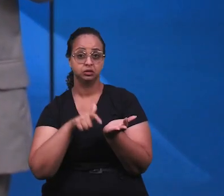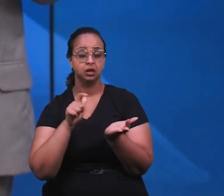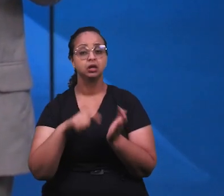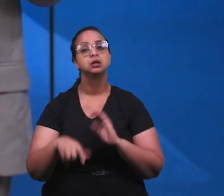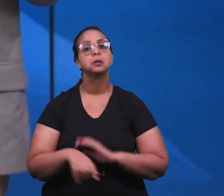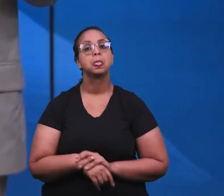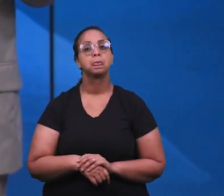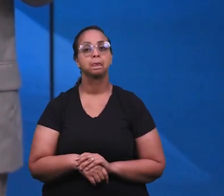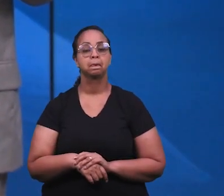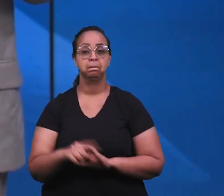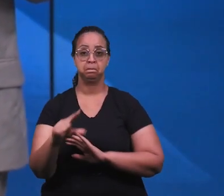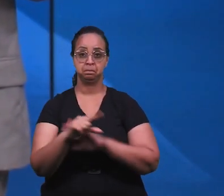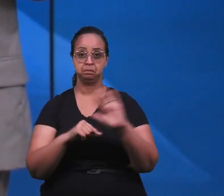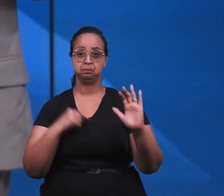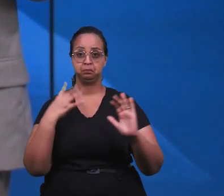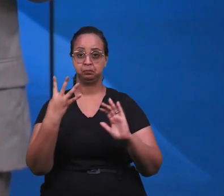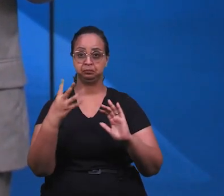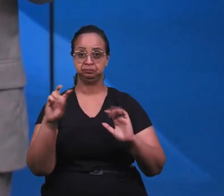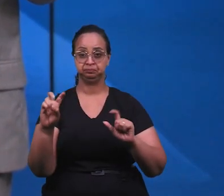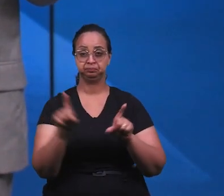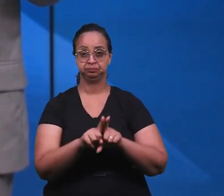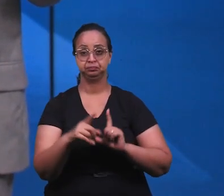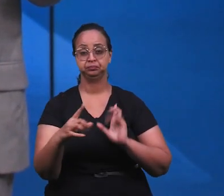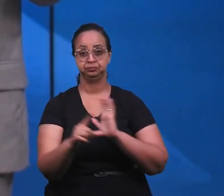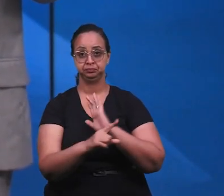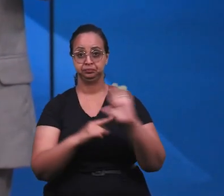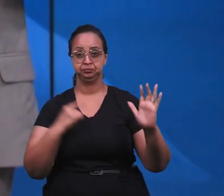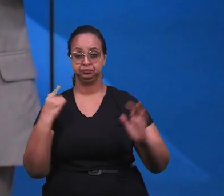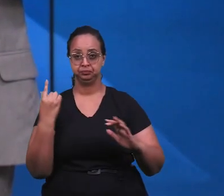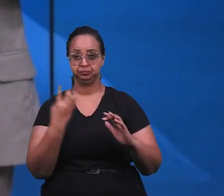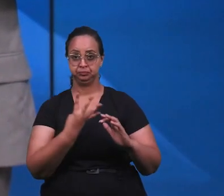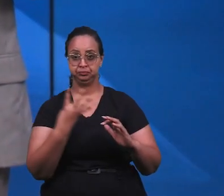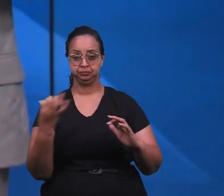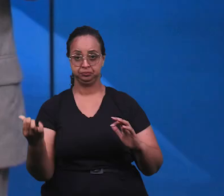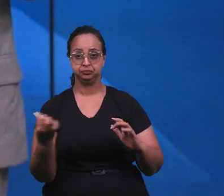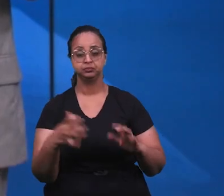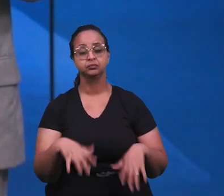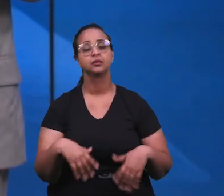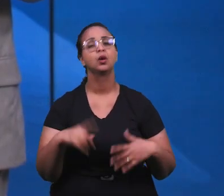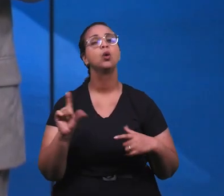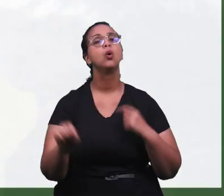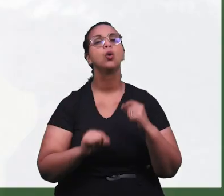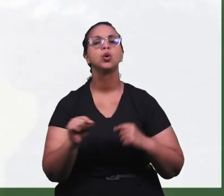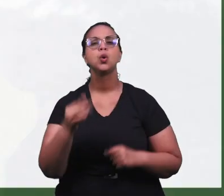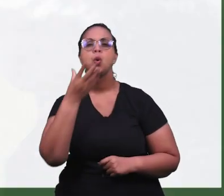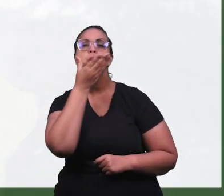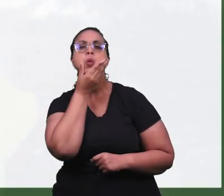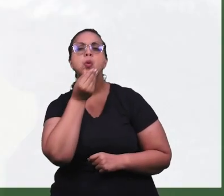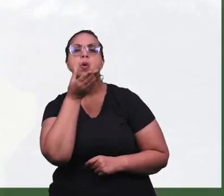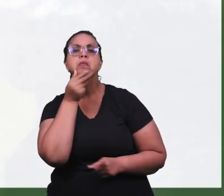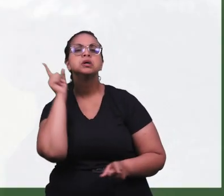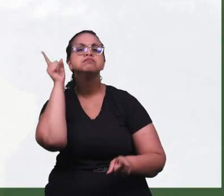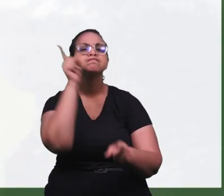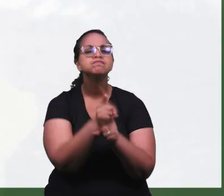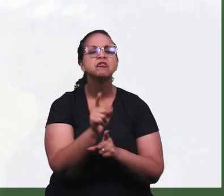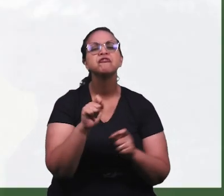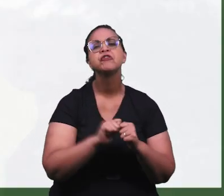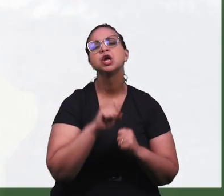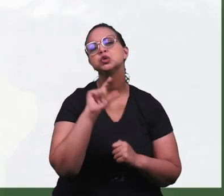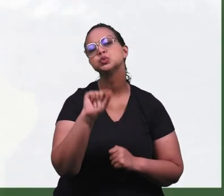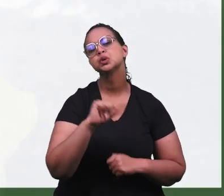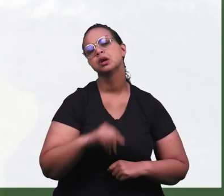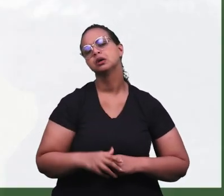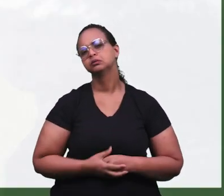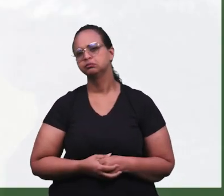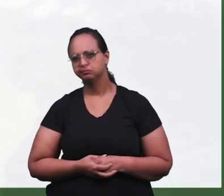versos 45 e 46, a pergunta é: o que fez o homem que encontrou a pérola de grande valor? Então nós vamos ter uma